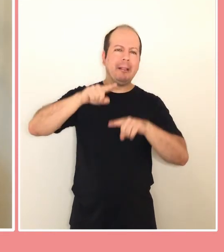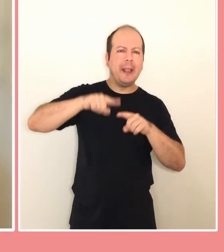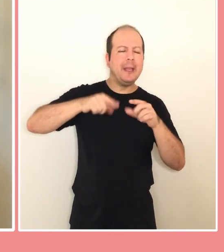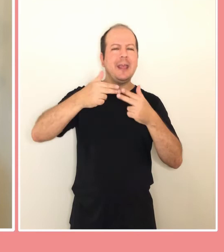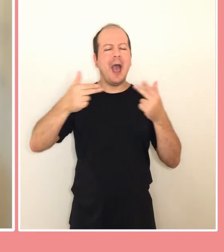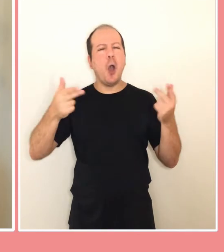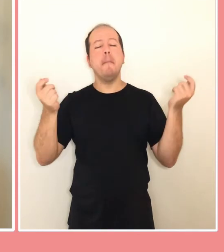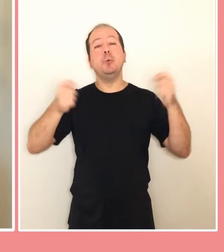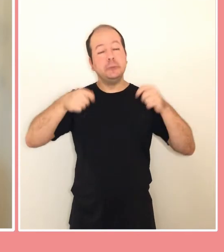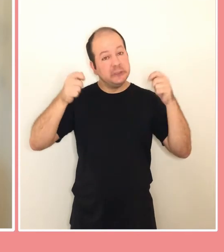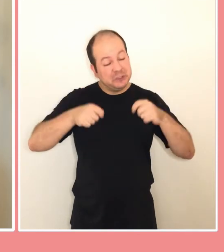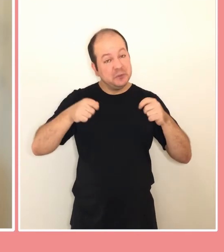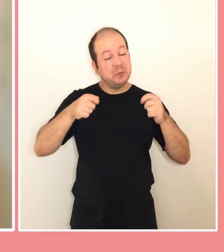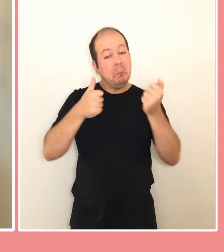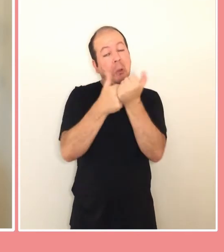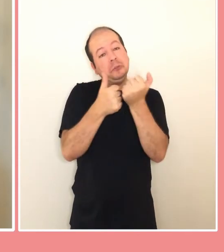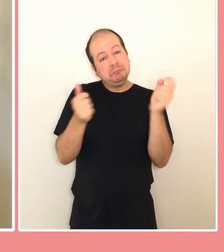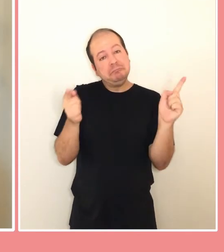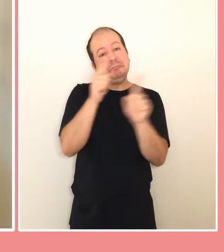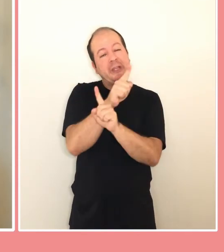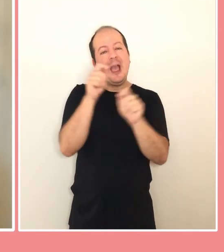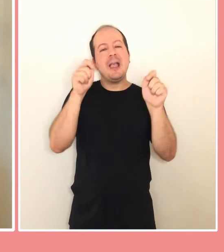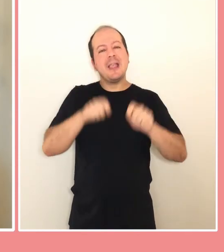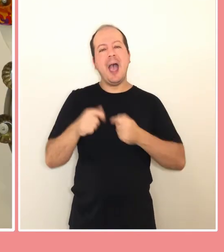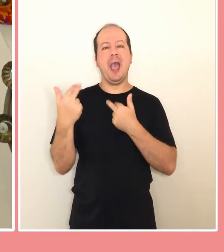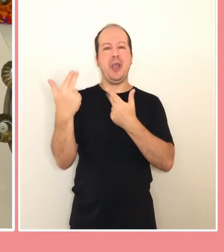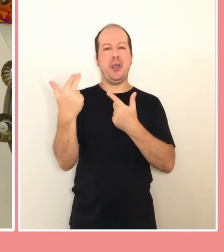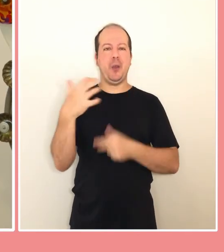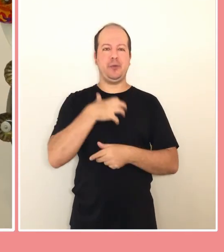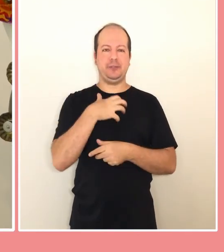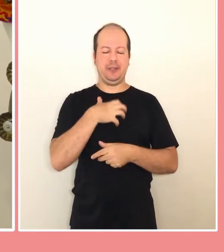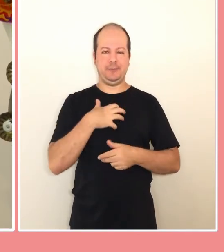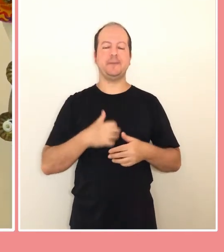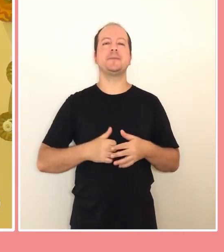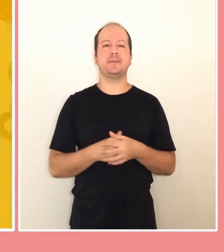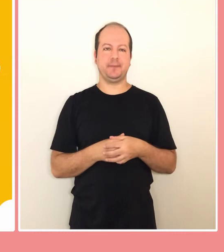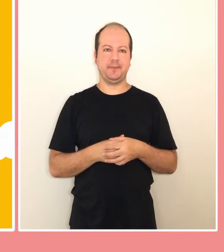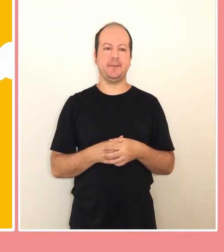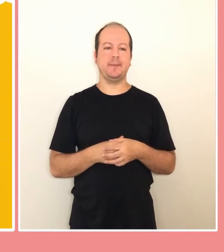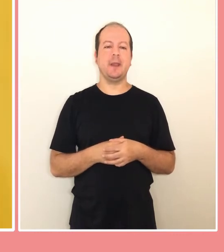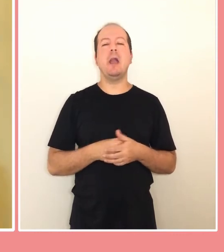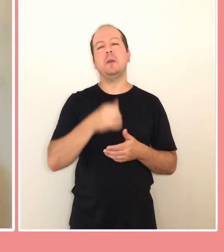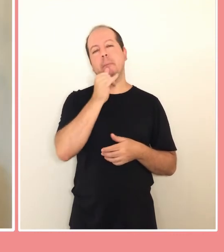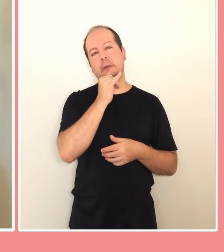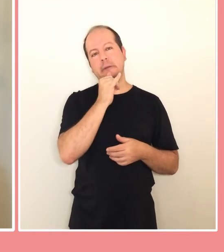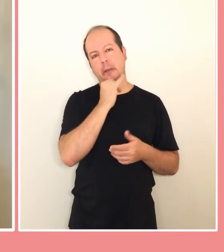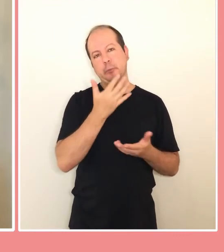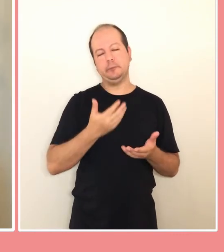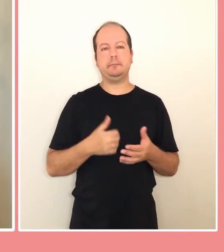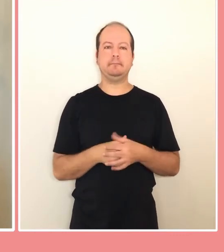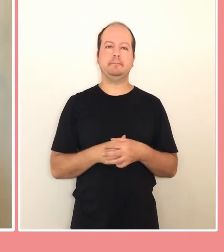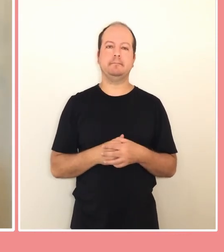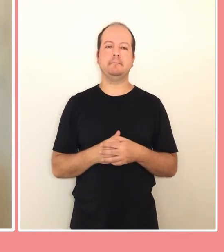outras possíveis materialidades que podemos construir esse tipo de arranjo aqui. Então,